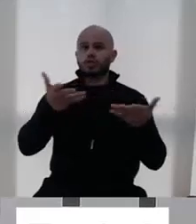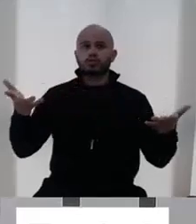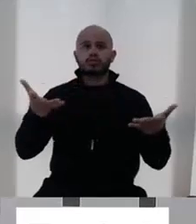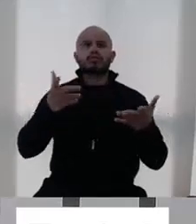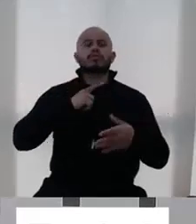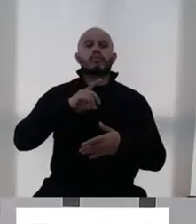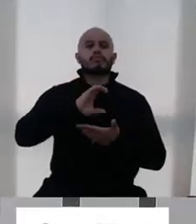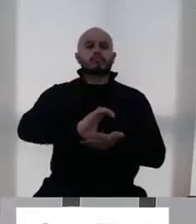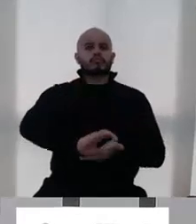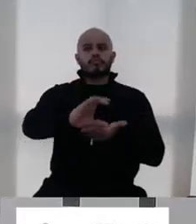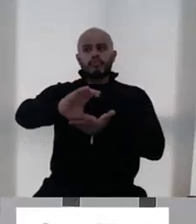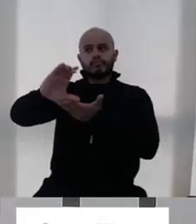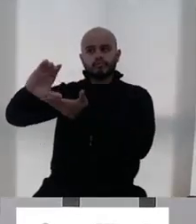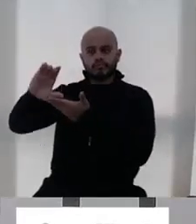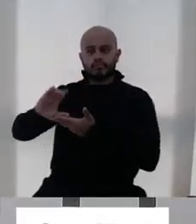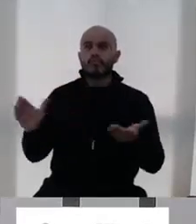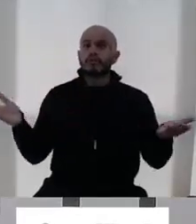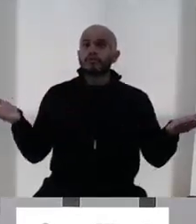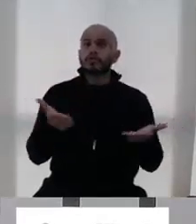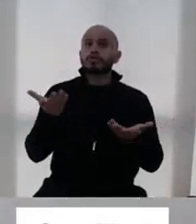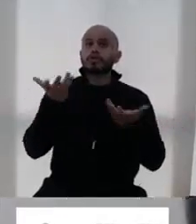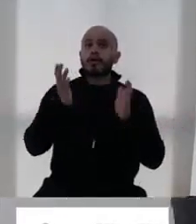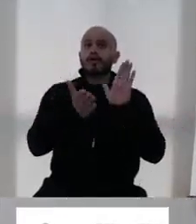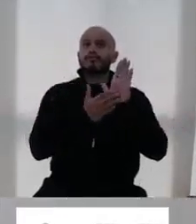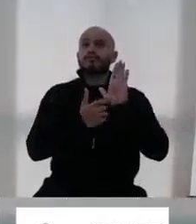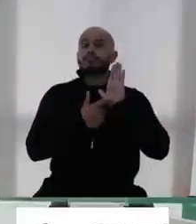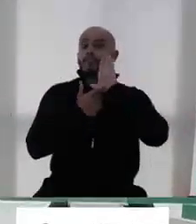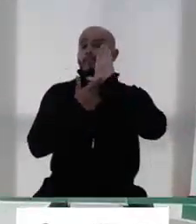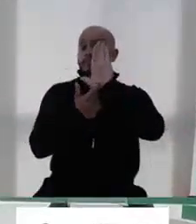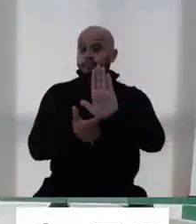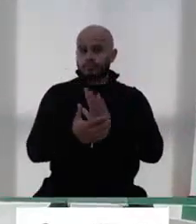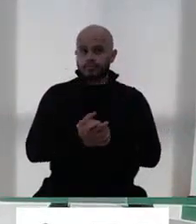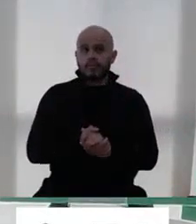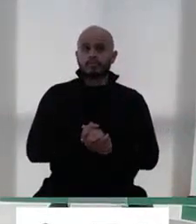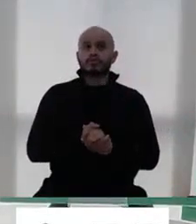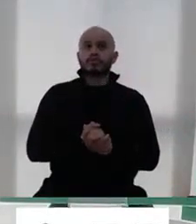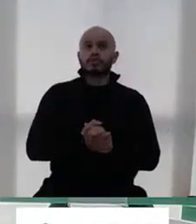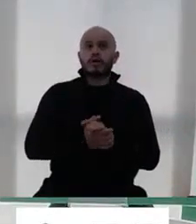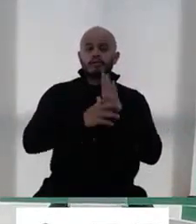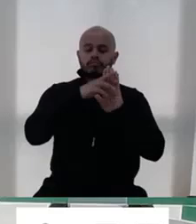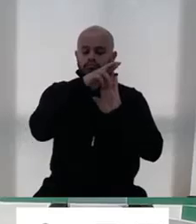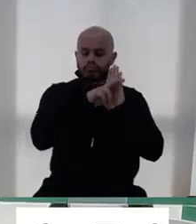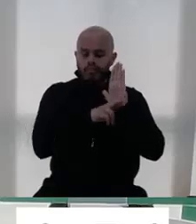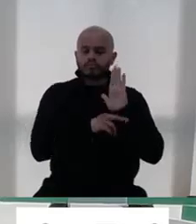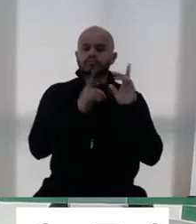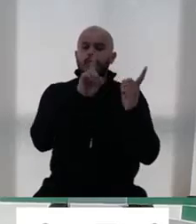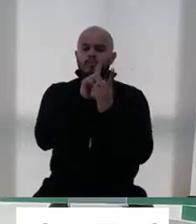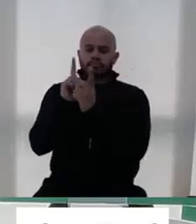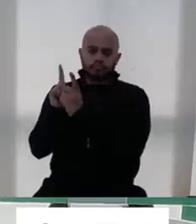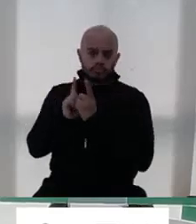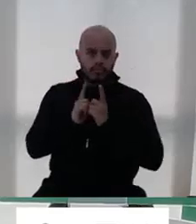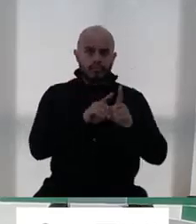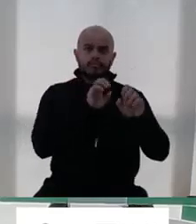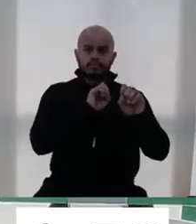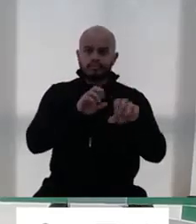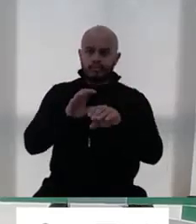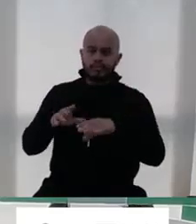todos os conselheiros. Eu venho aqui hoje apresentar a proposta de regulamentação do atendimento coletivo de habitação e